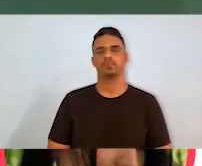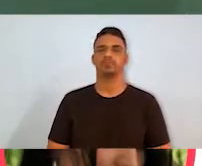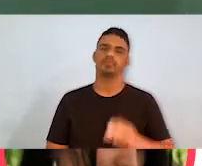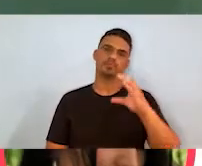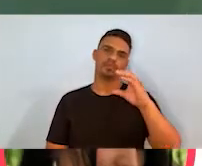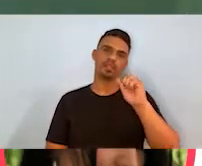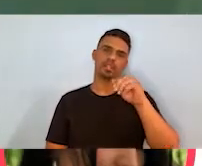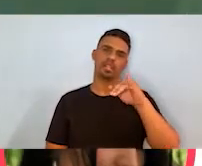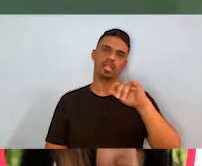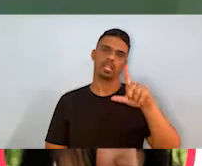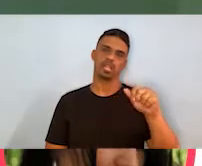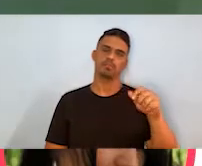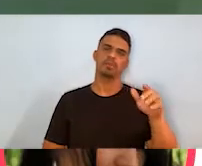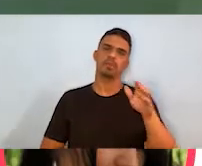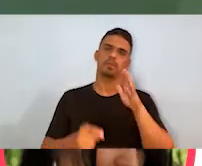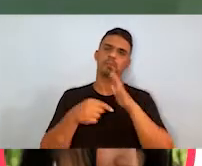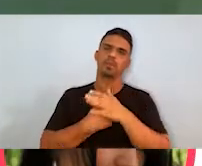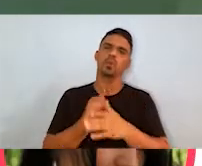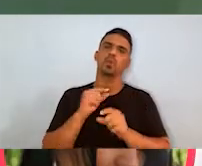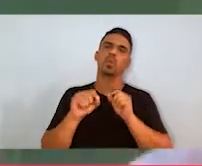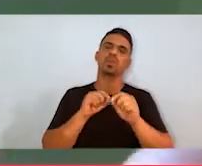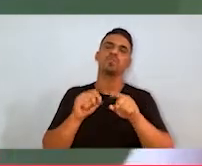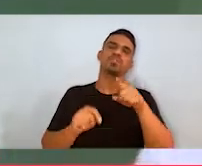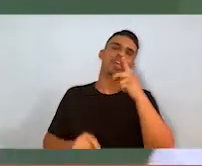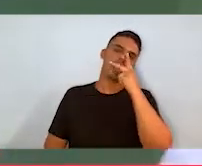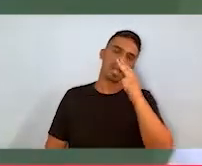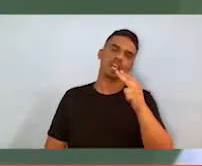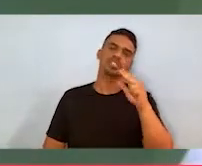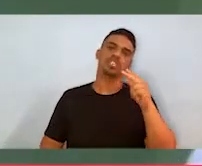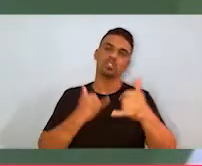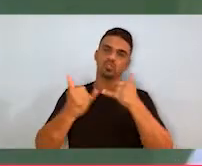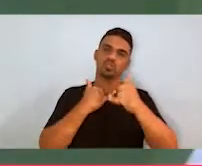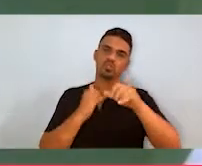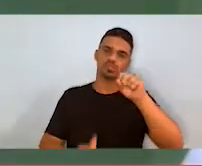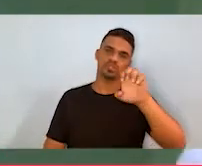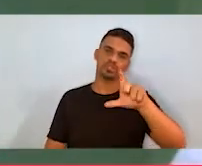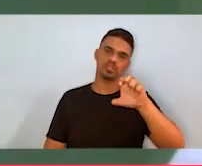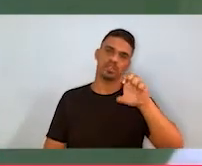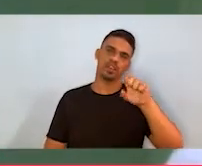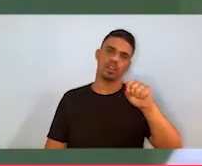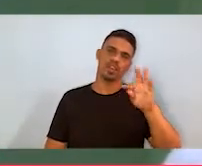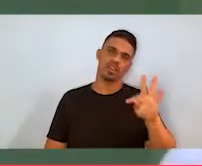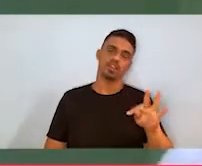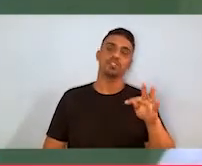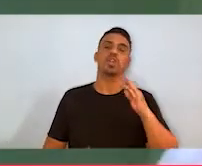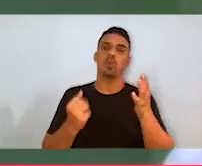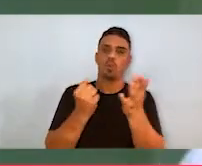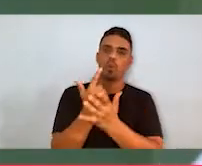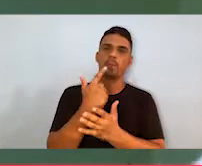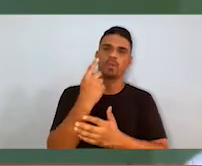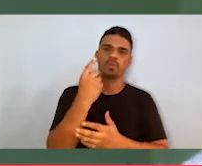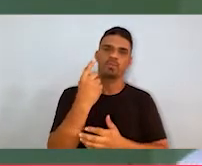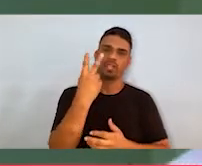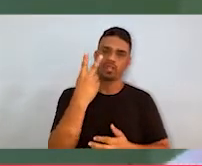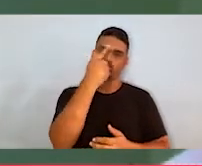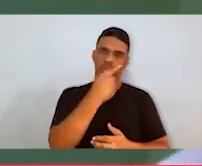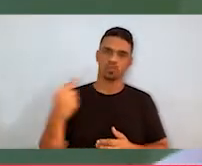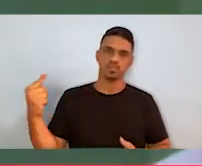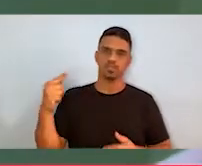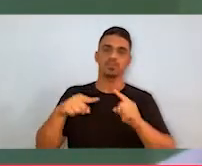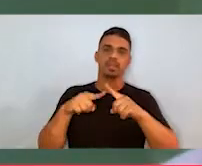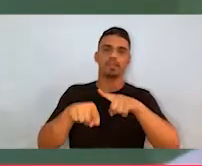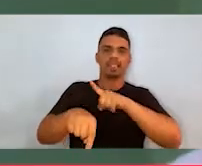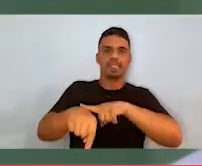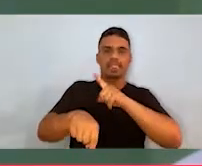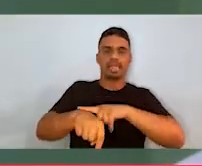A Camila Nardani perguntou o que eu acho do jogo Celeste. Bom, eu comprei ele fazem 2 semanas e eu não tive tempo